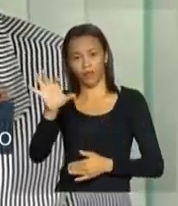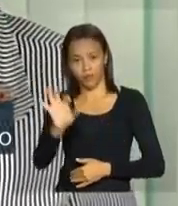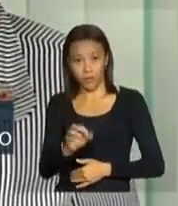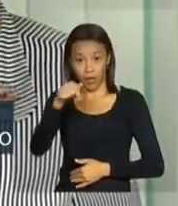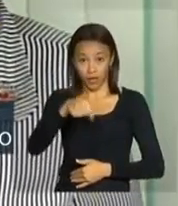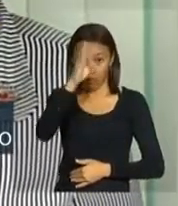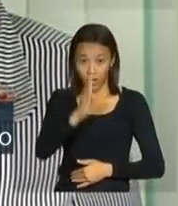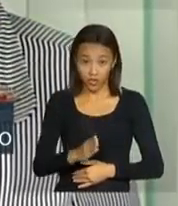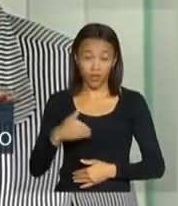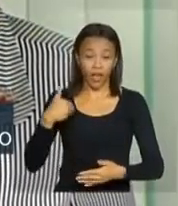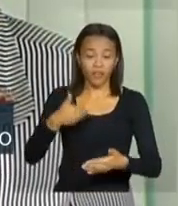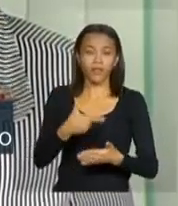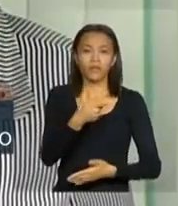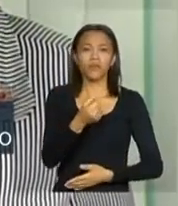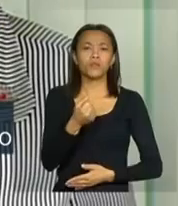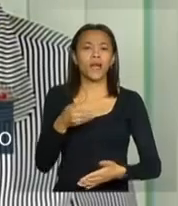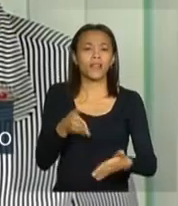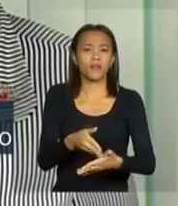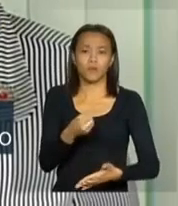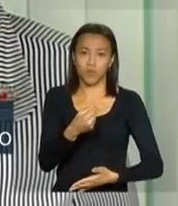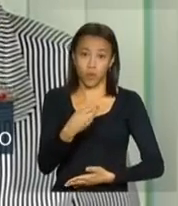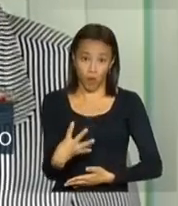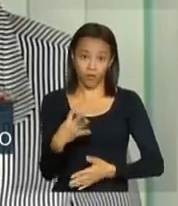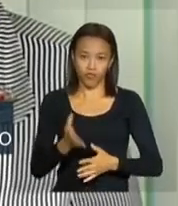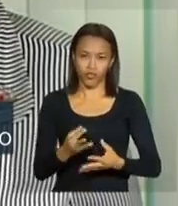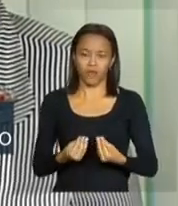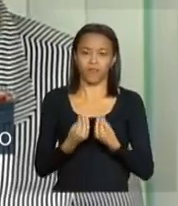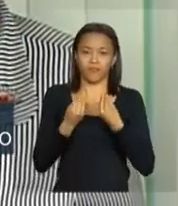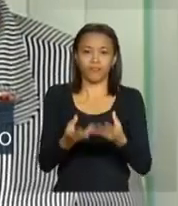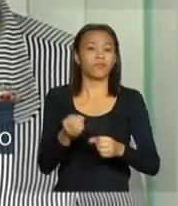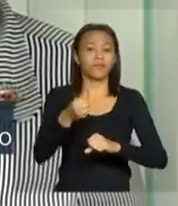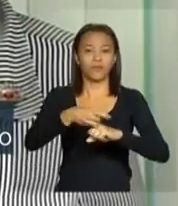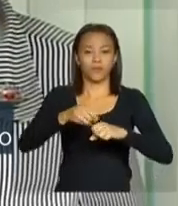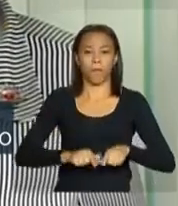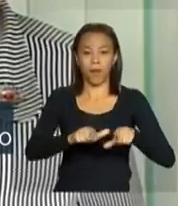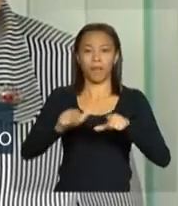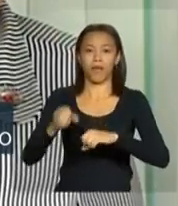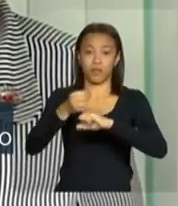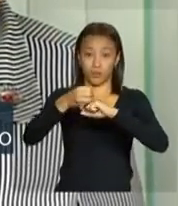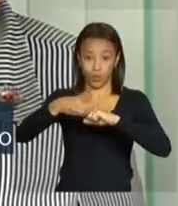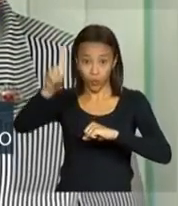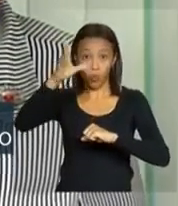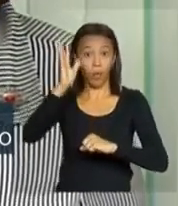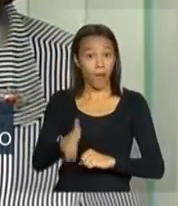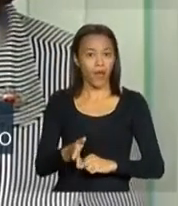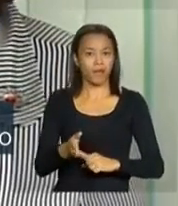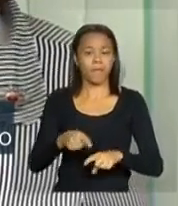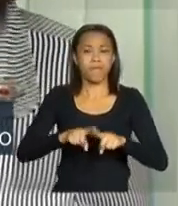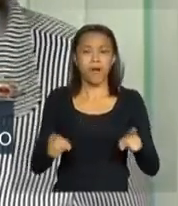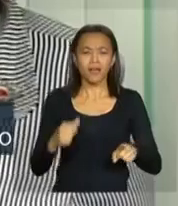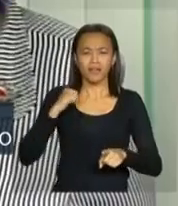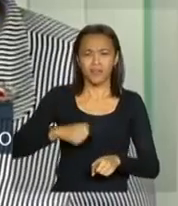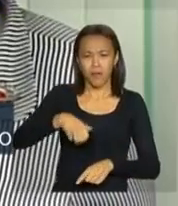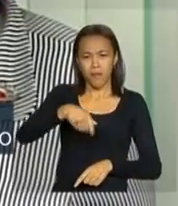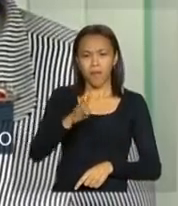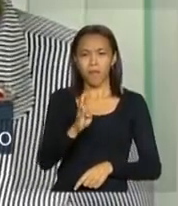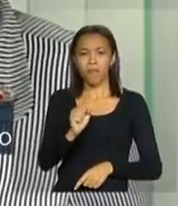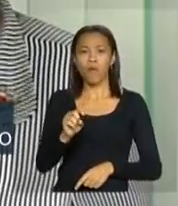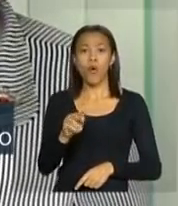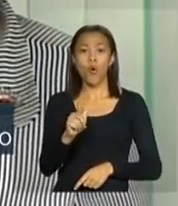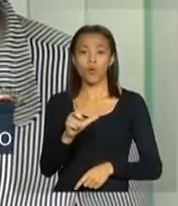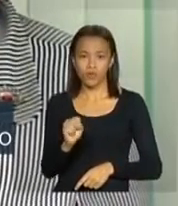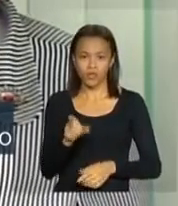Brasil, desde 2004, já diplomamos mais doutoras, mas o percentual de bolsistas de